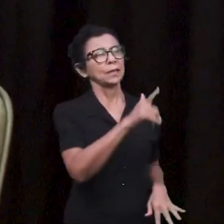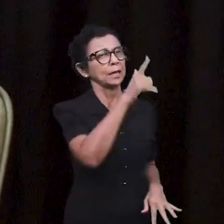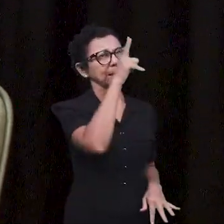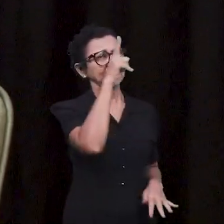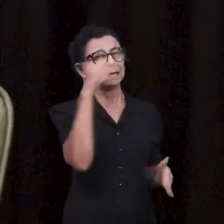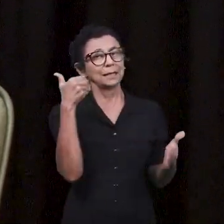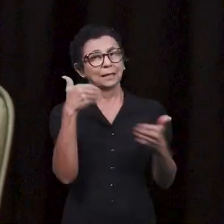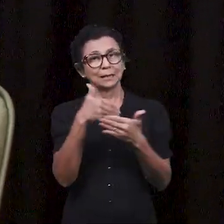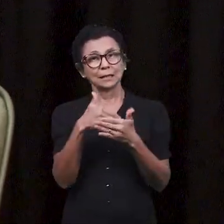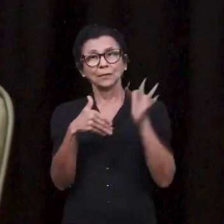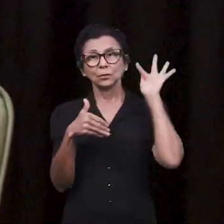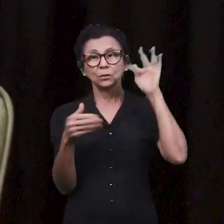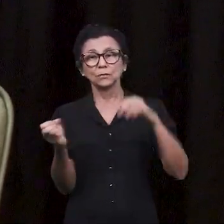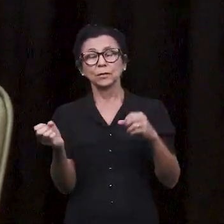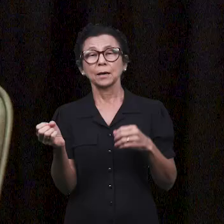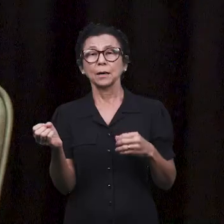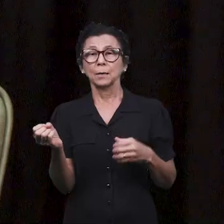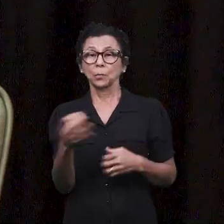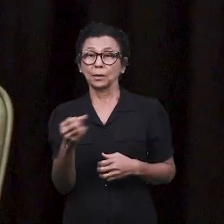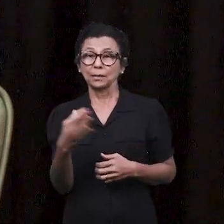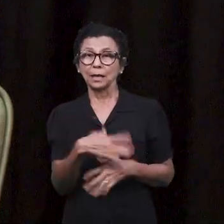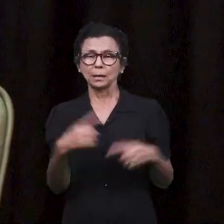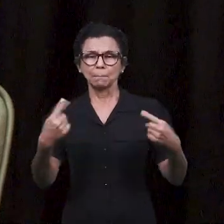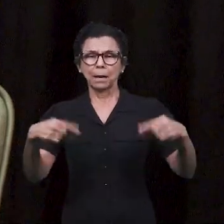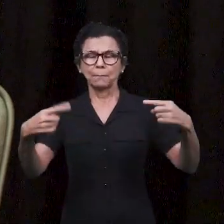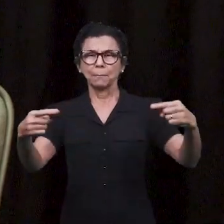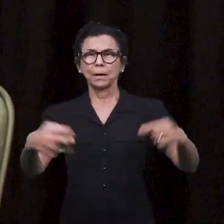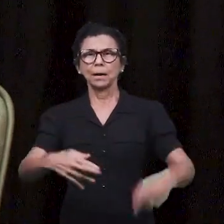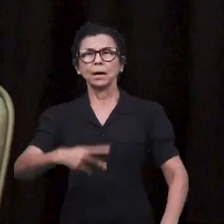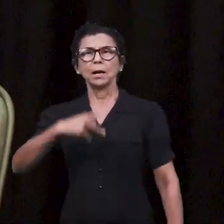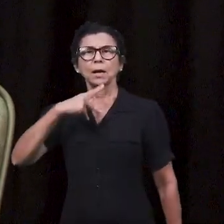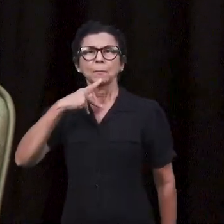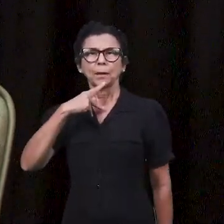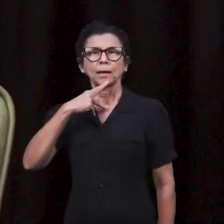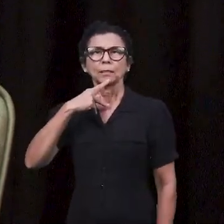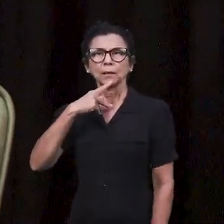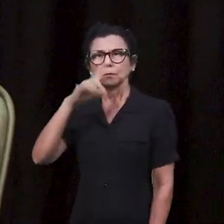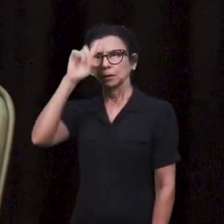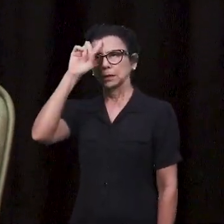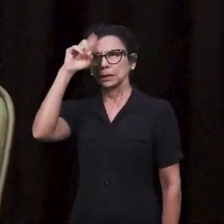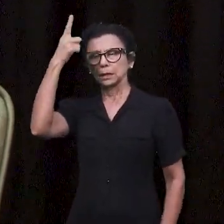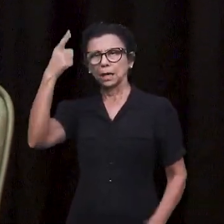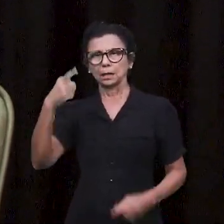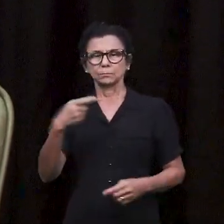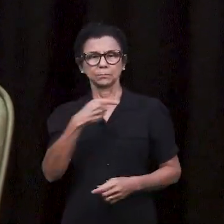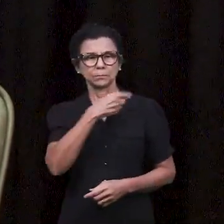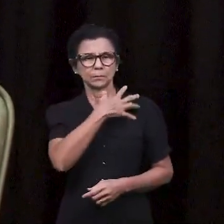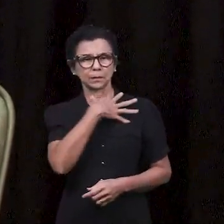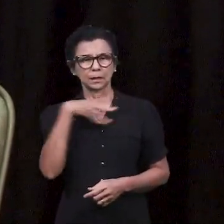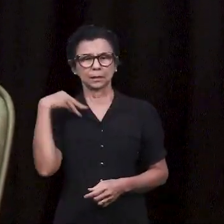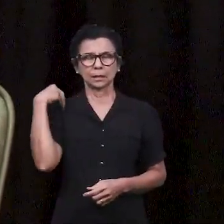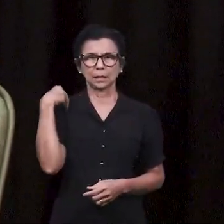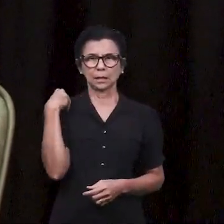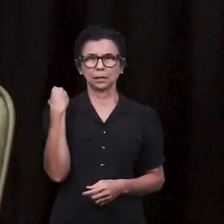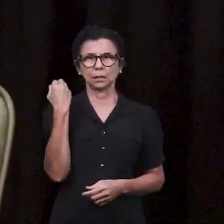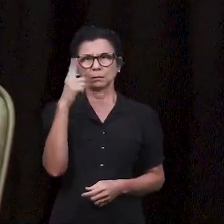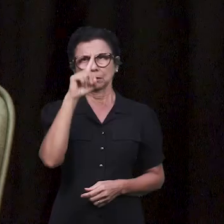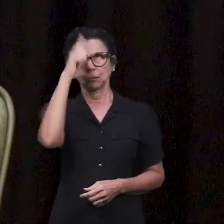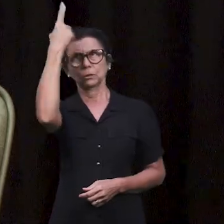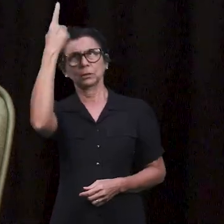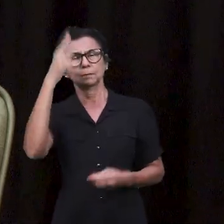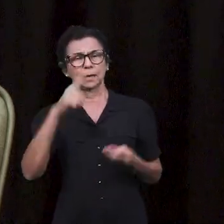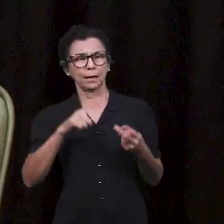filosofia moderna, você vai ver que existem embates constantes. Platão fala de mundo das ideias, Aristóteles contrapõe com a